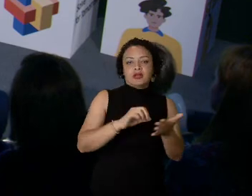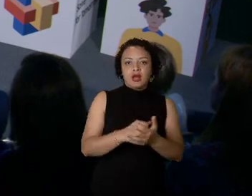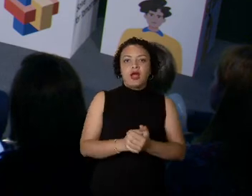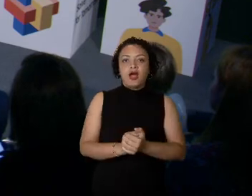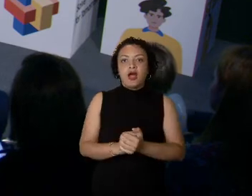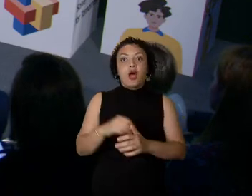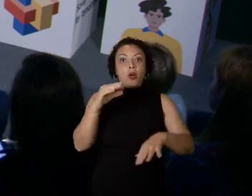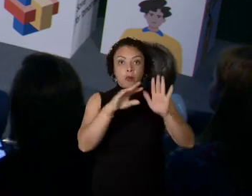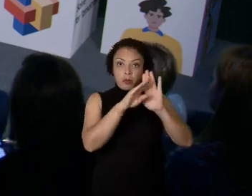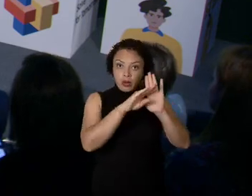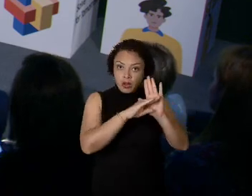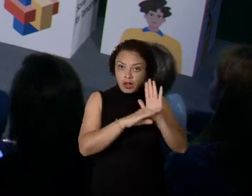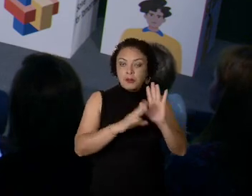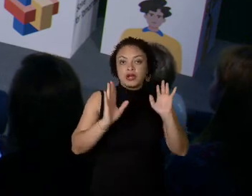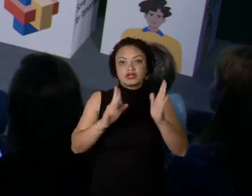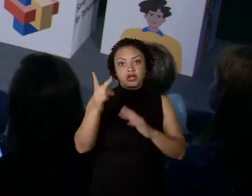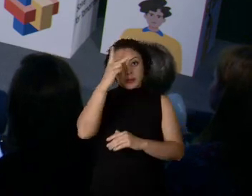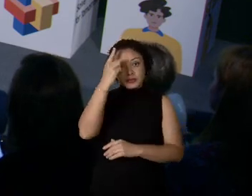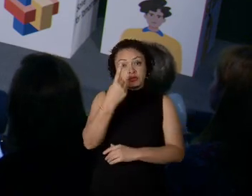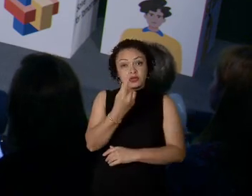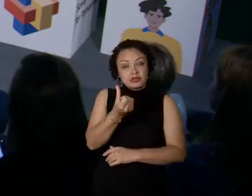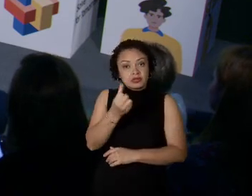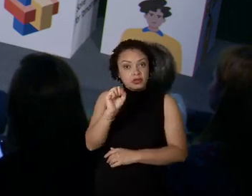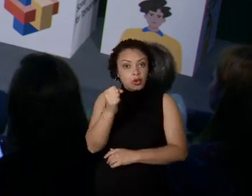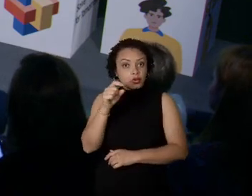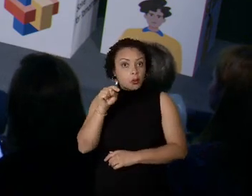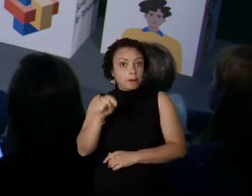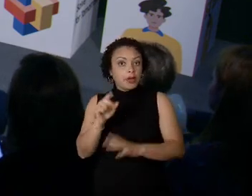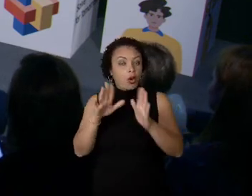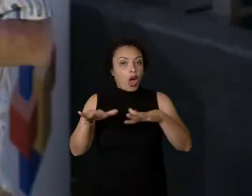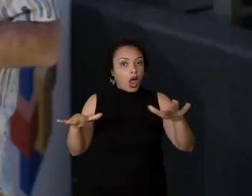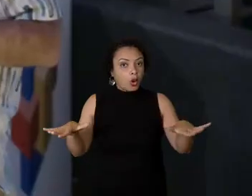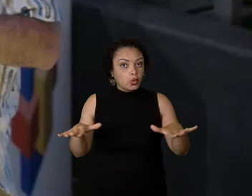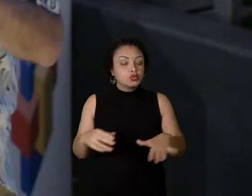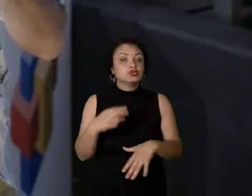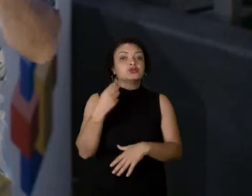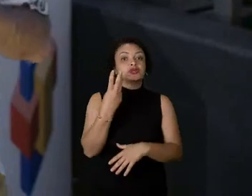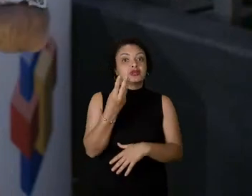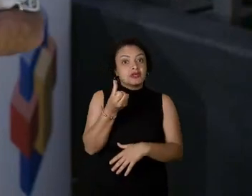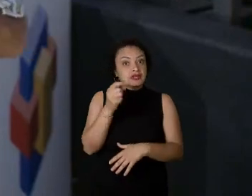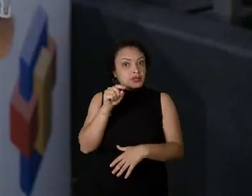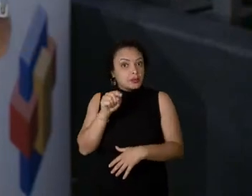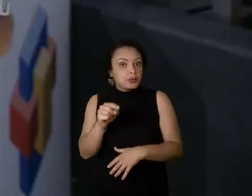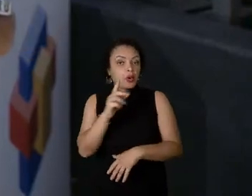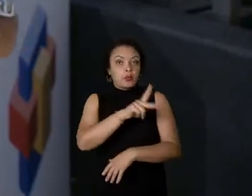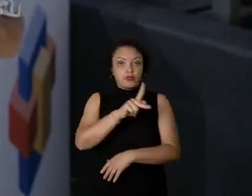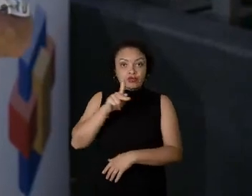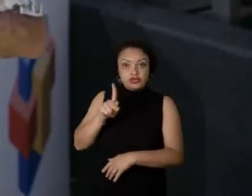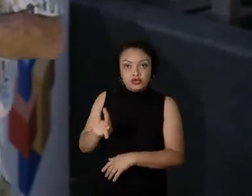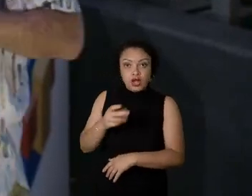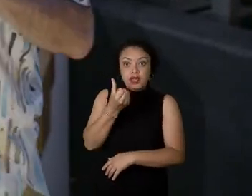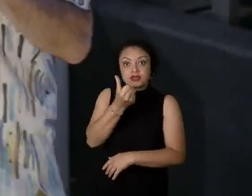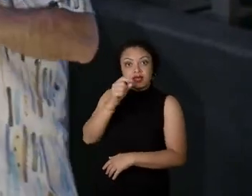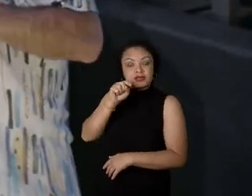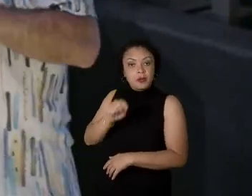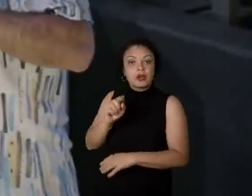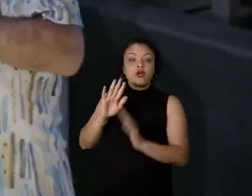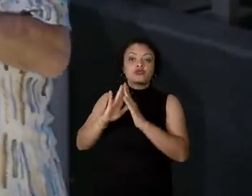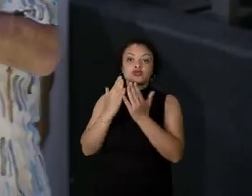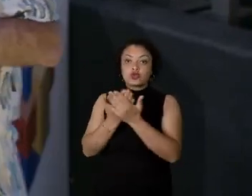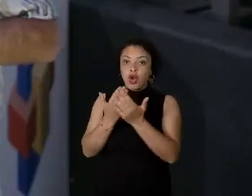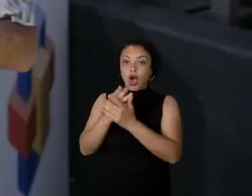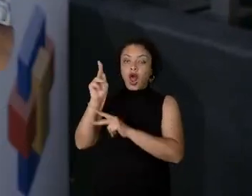já envolveu mais de 168 mil estudantes, 36 mil professores e 6 mil escolas públicas.